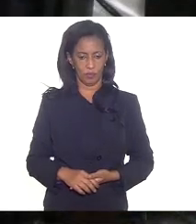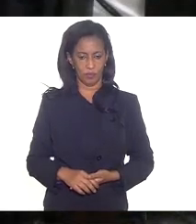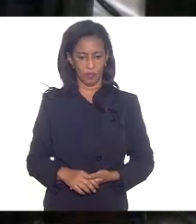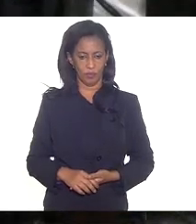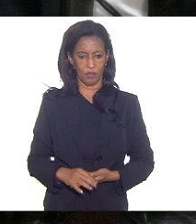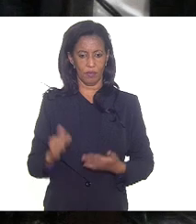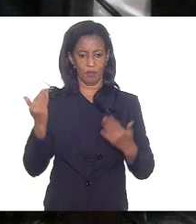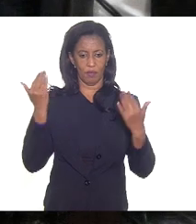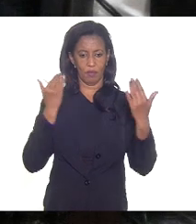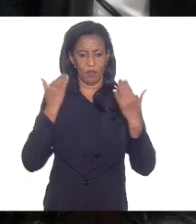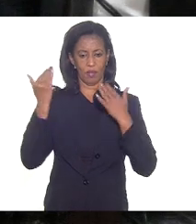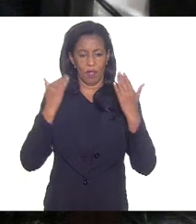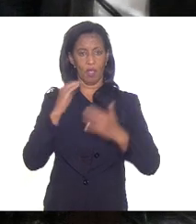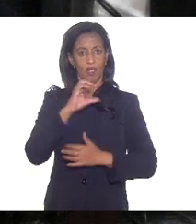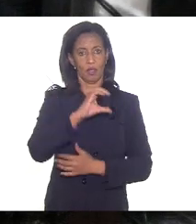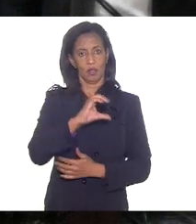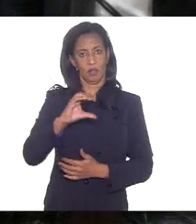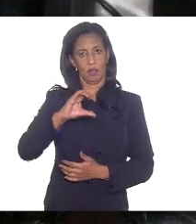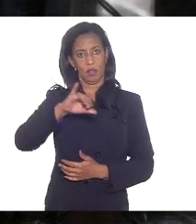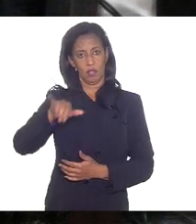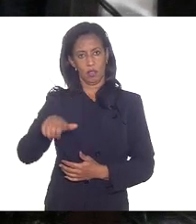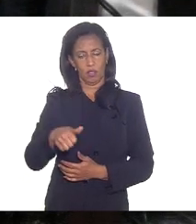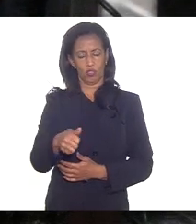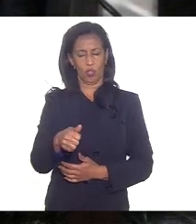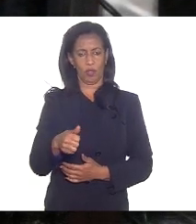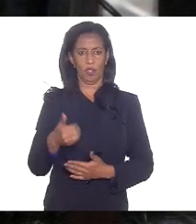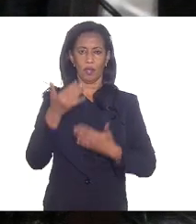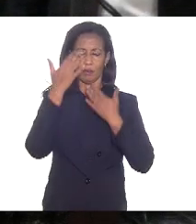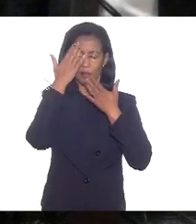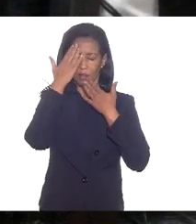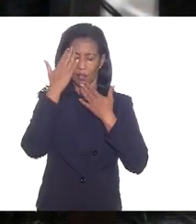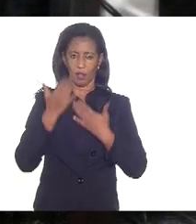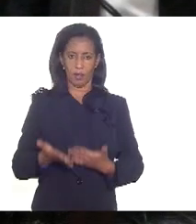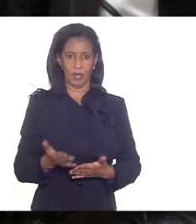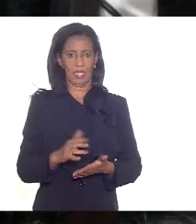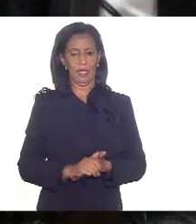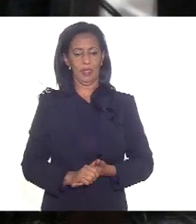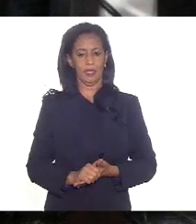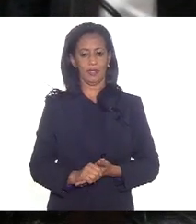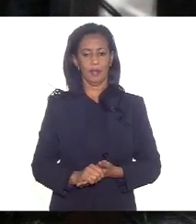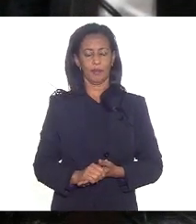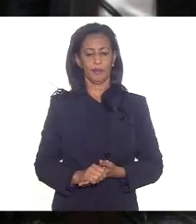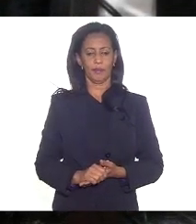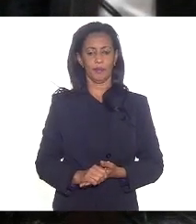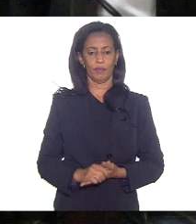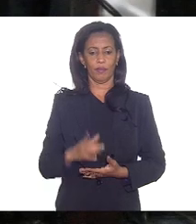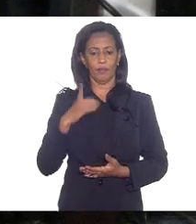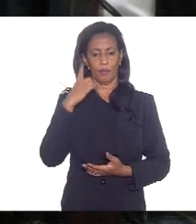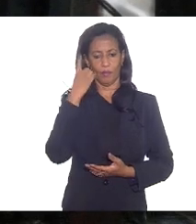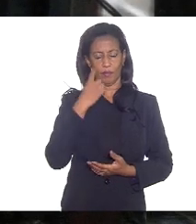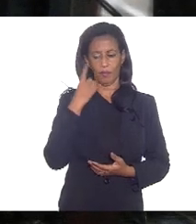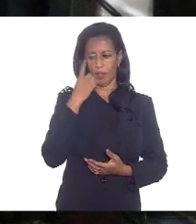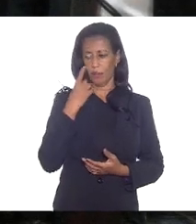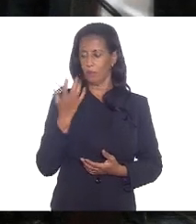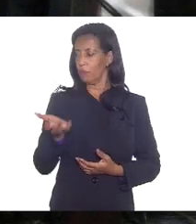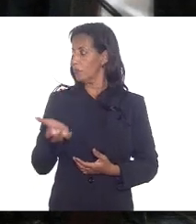em relação à CCJ. Quero aqui oferecer a coautoria. Então, quem, deputado que quiser,